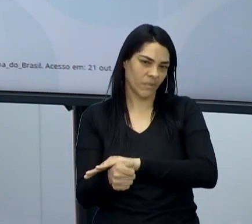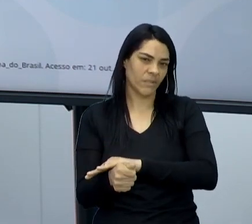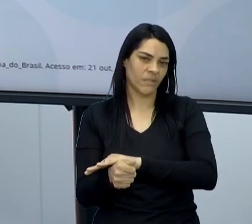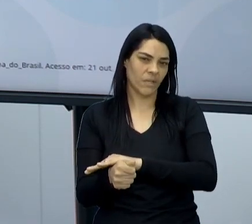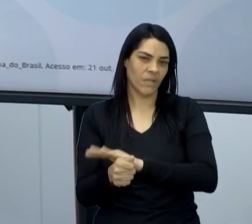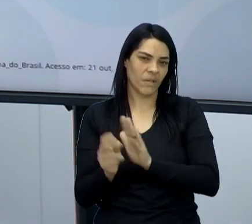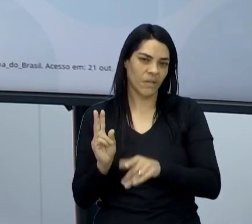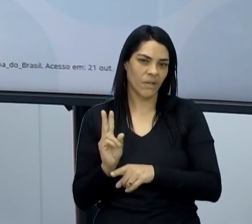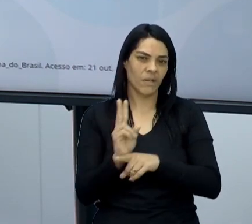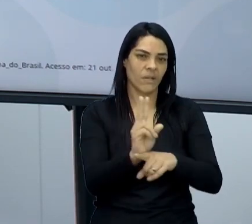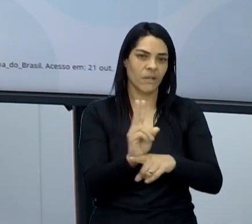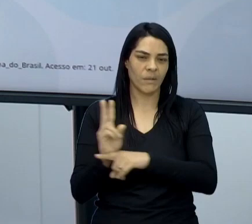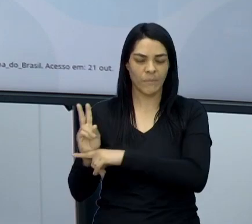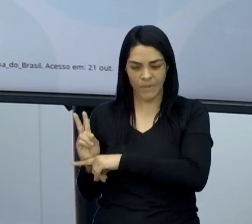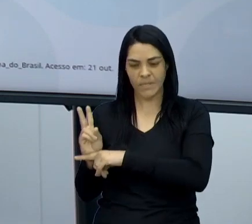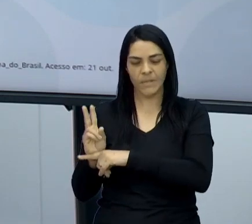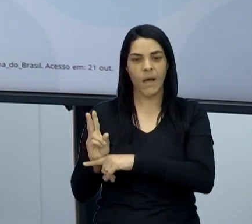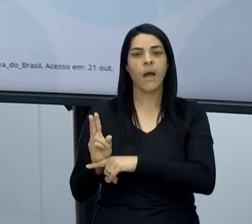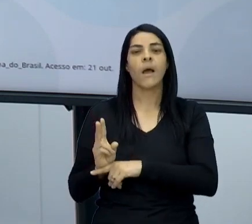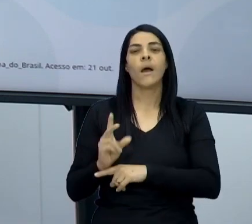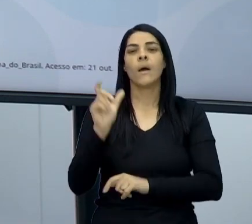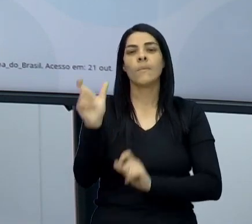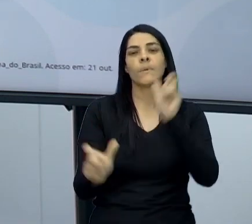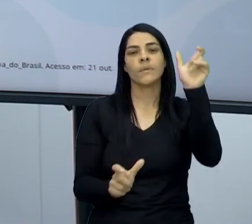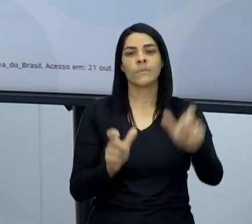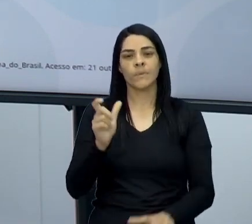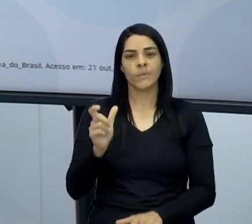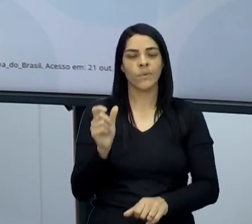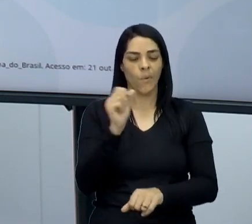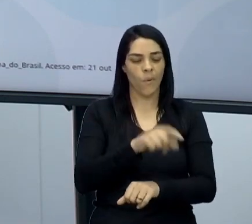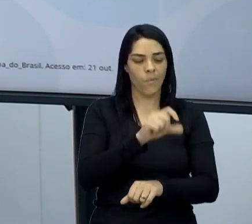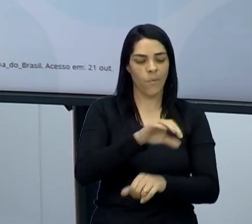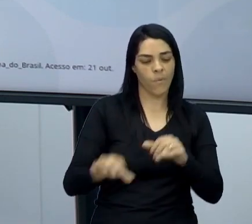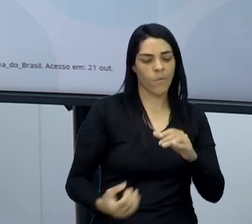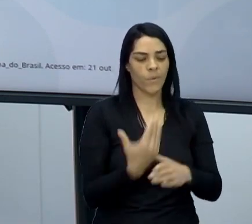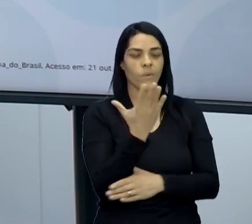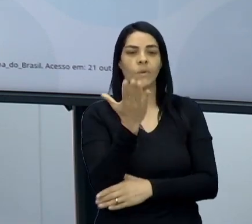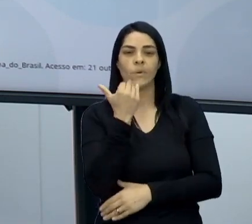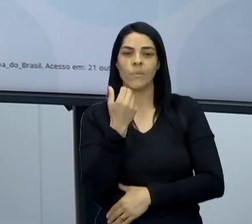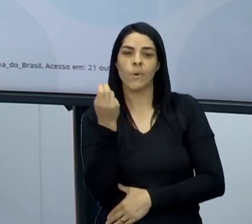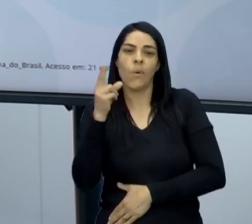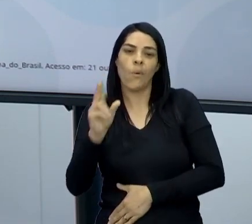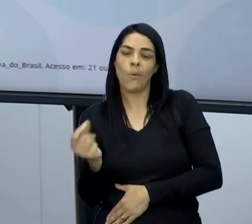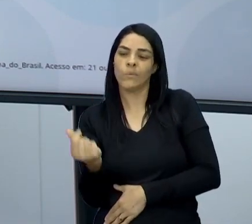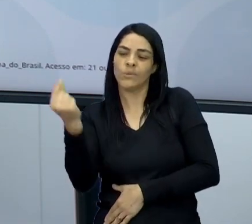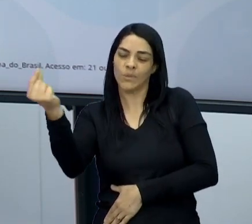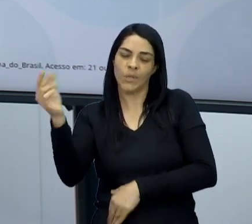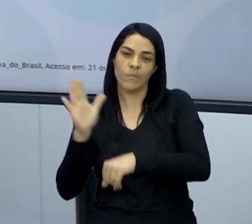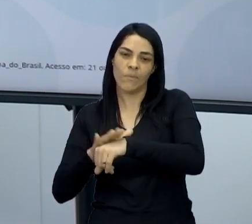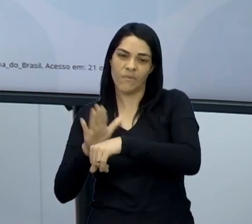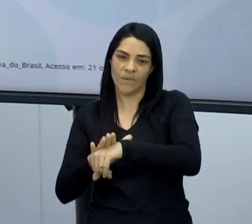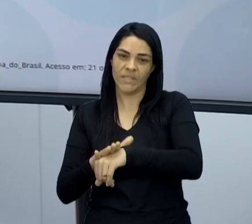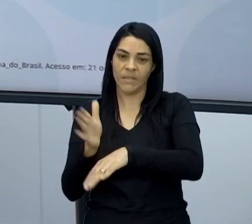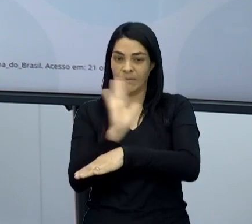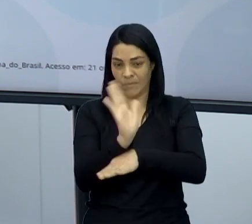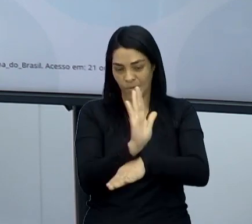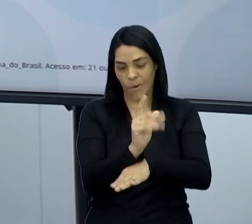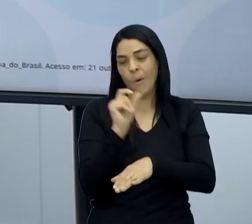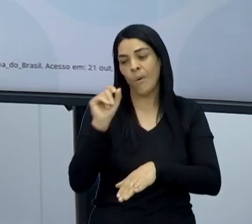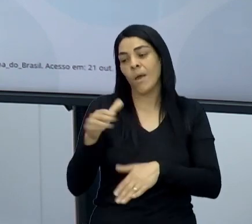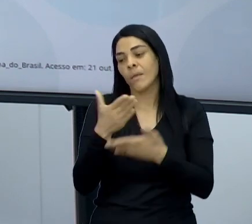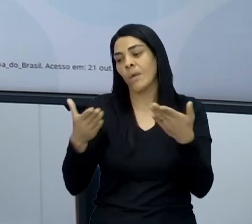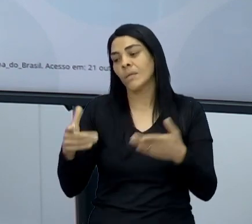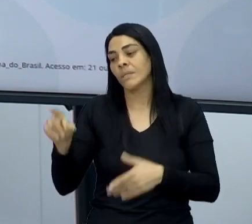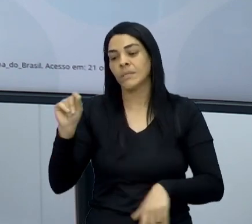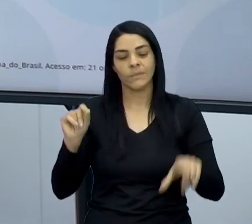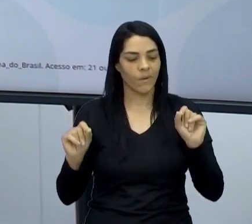pessoas produzirem comida e dinheiro para fazer filme. Bom, né, vamos fazer comida. E